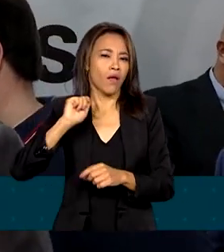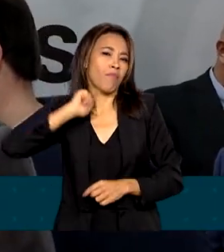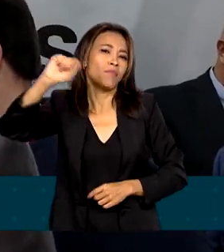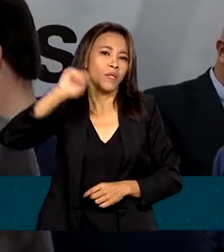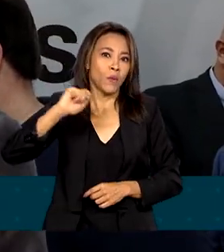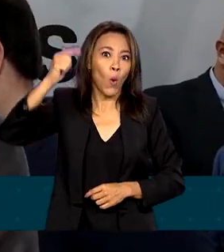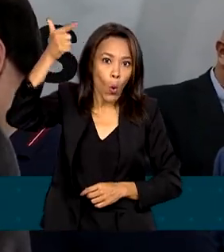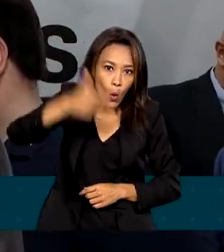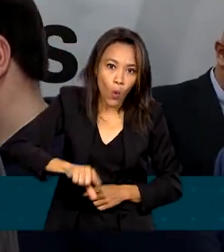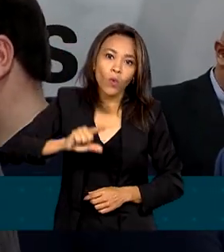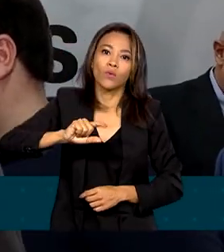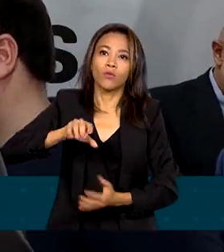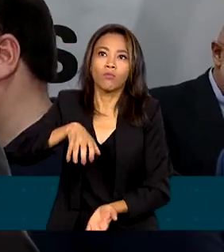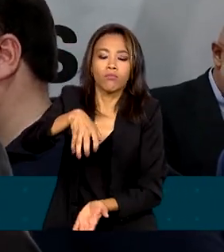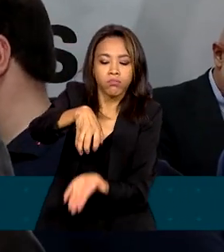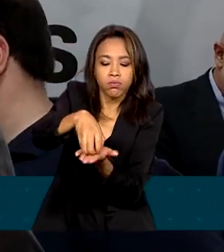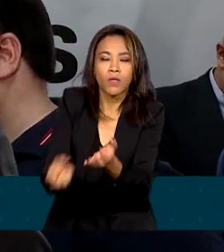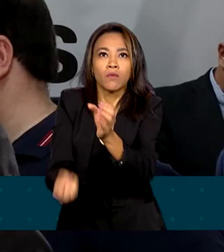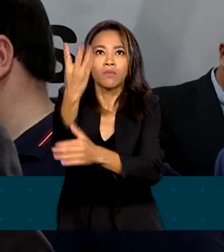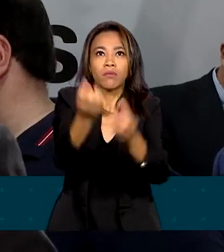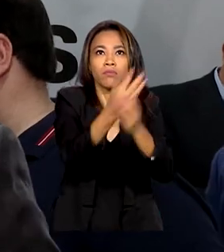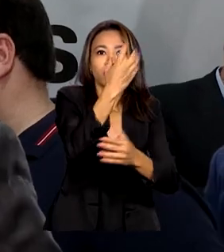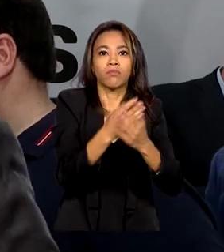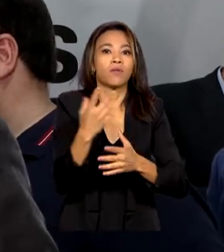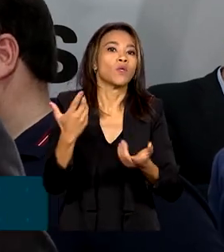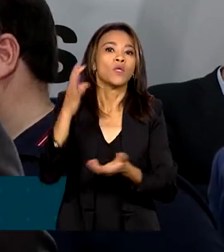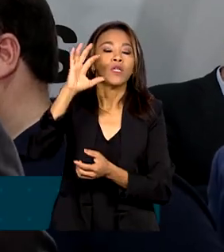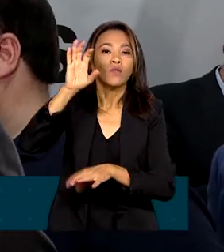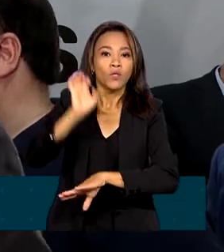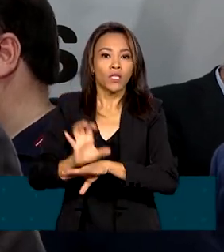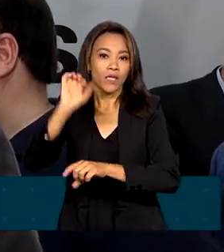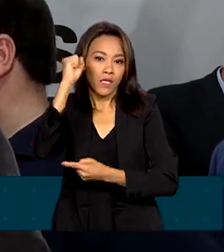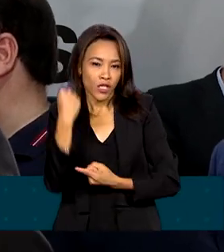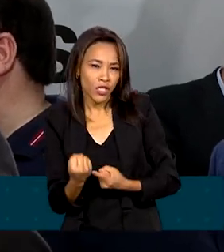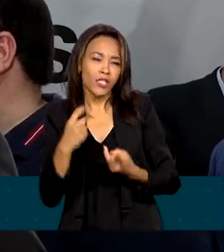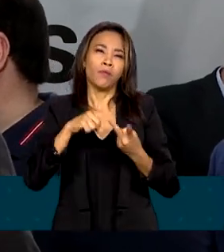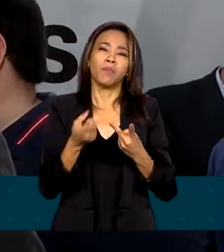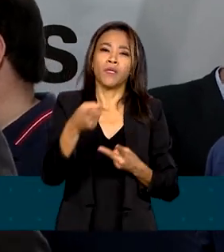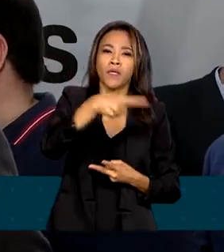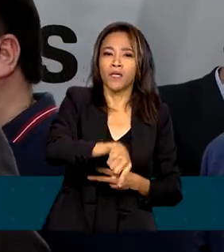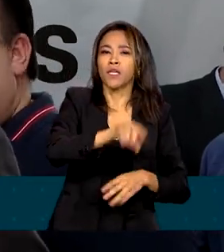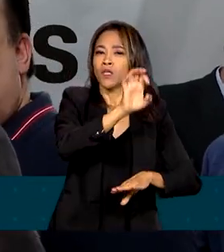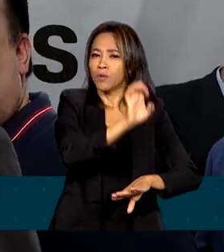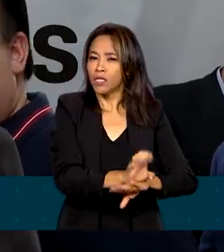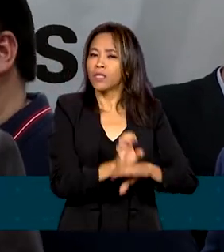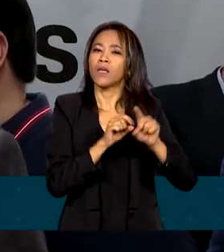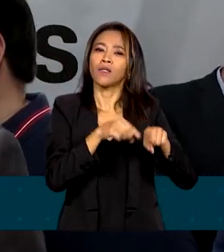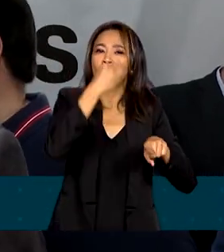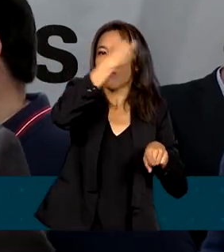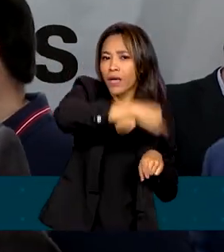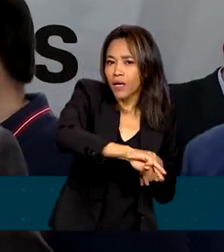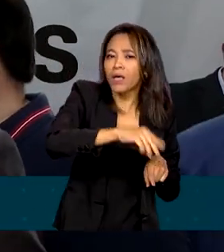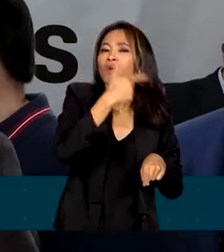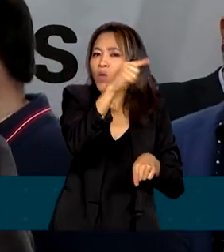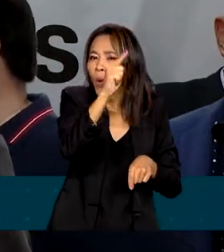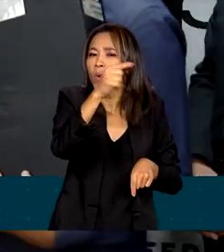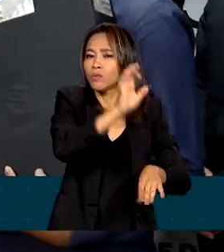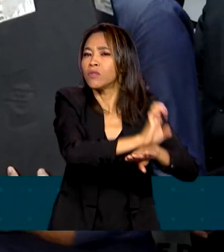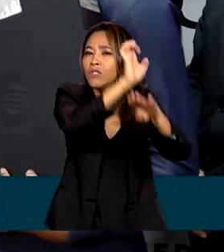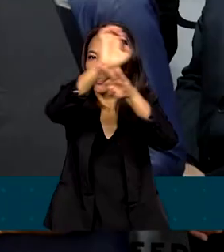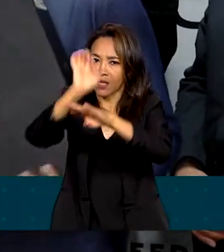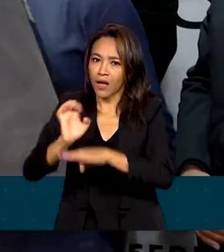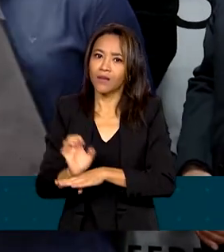serem instalados nos estados de Sergipe e do Maranhão, e daí por diante vamos abrir para todos os estados através dos institutos